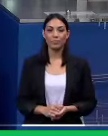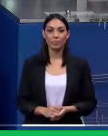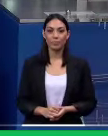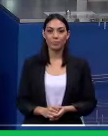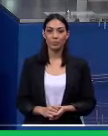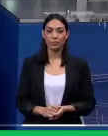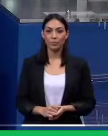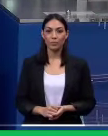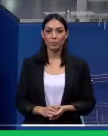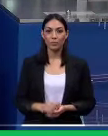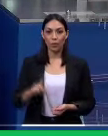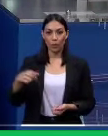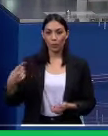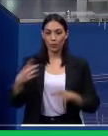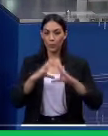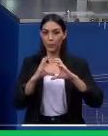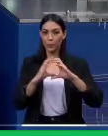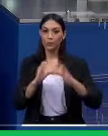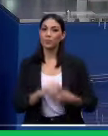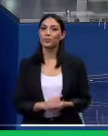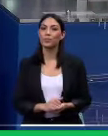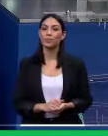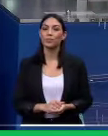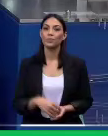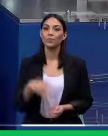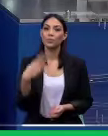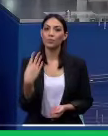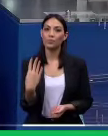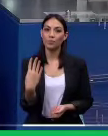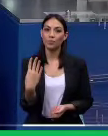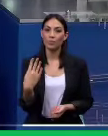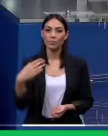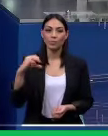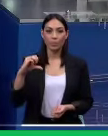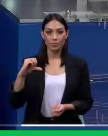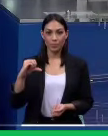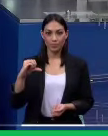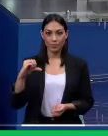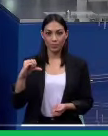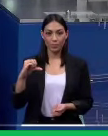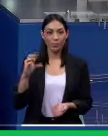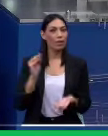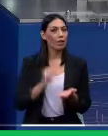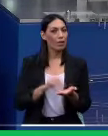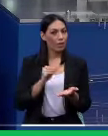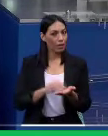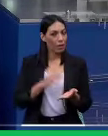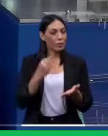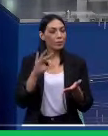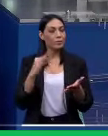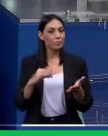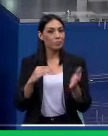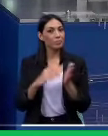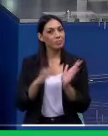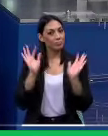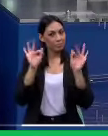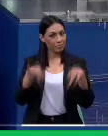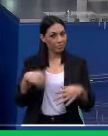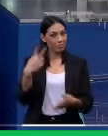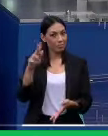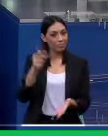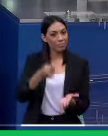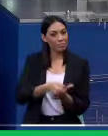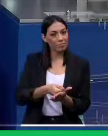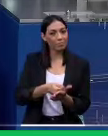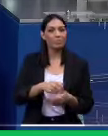Vem chegando o nosso próximo número, é bola 49. Vai anotando, confira do início ao fim a sua aposta. A